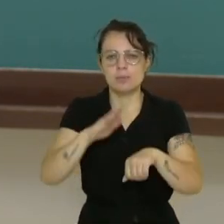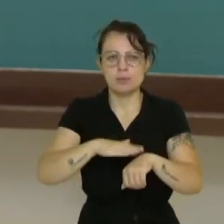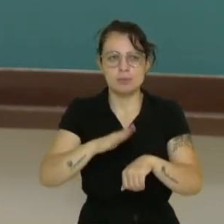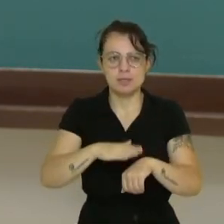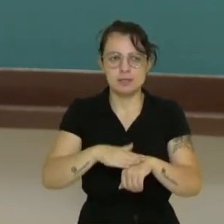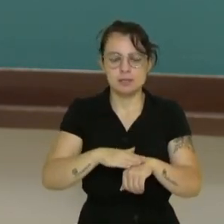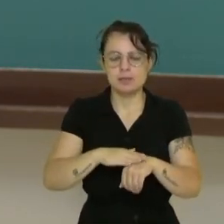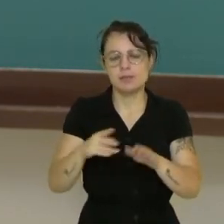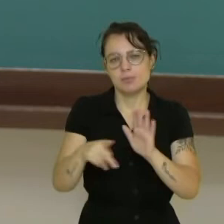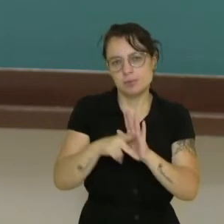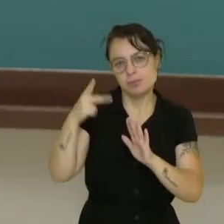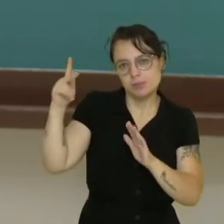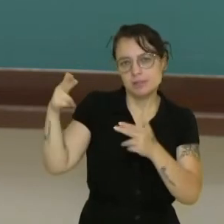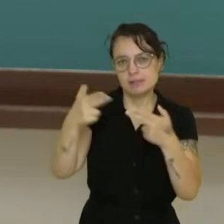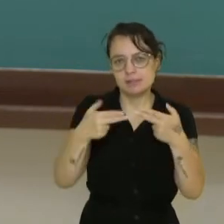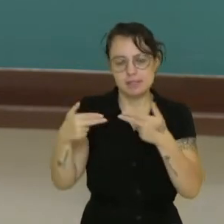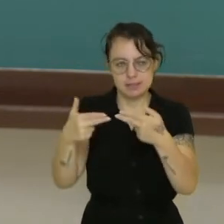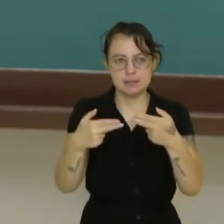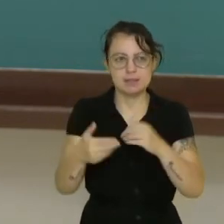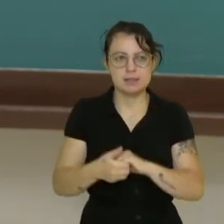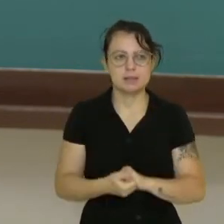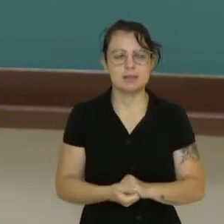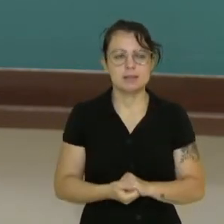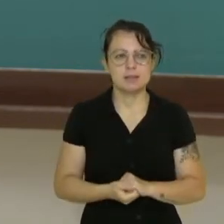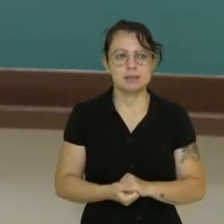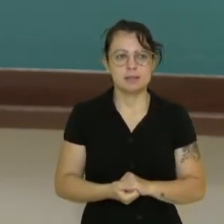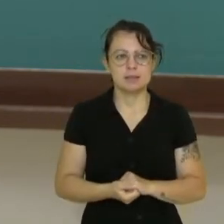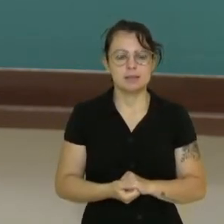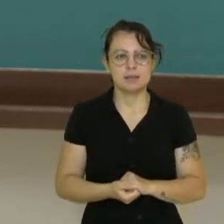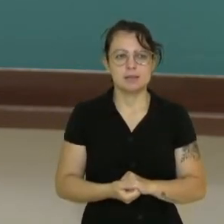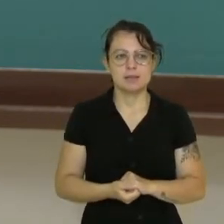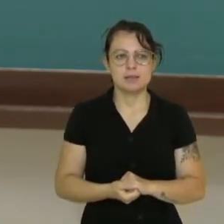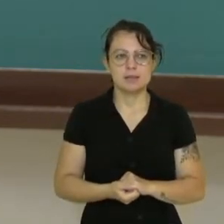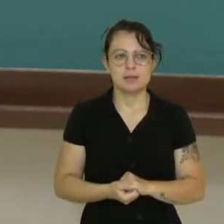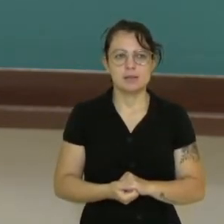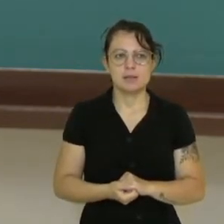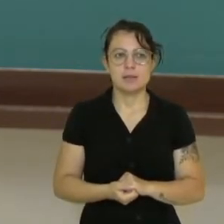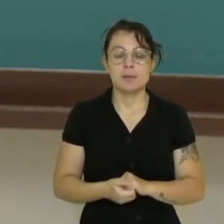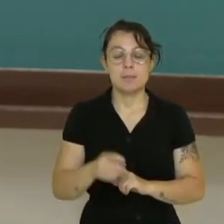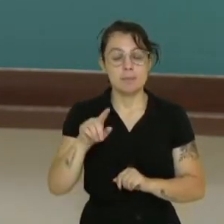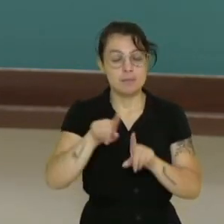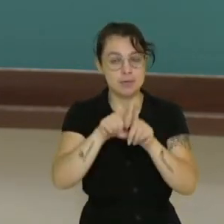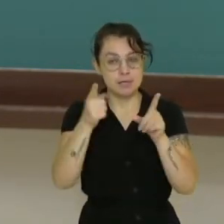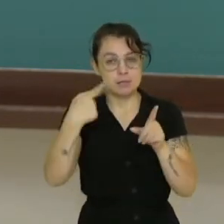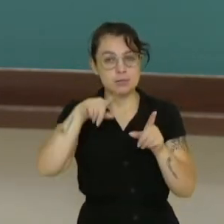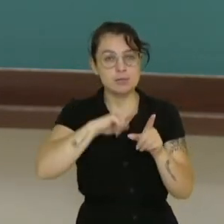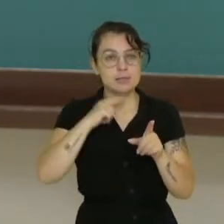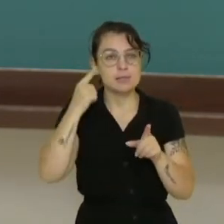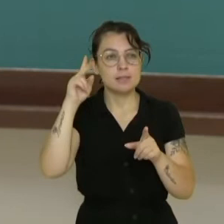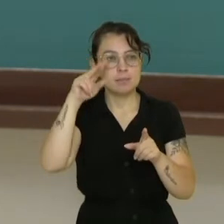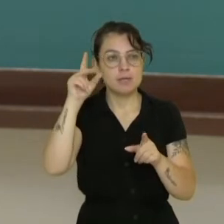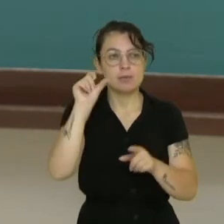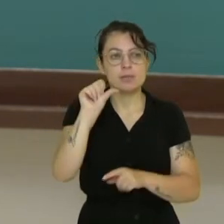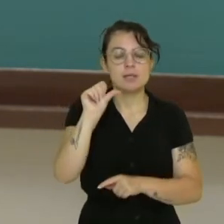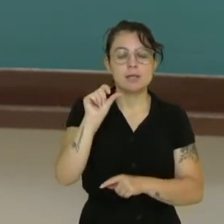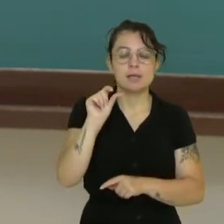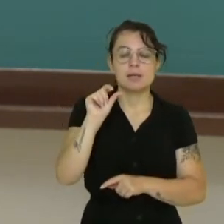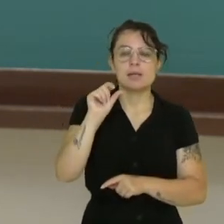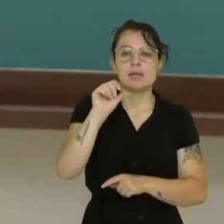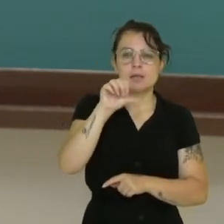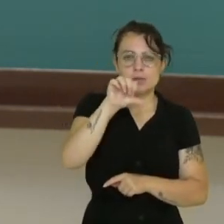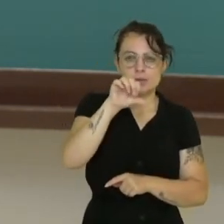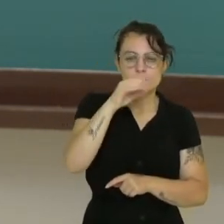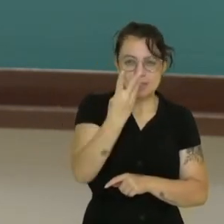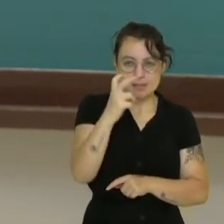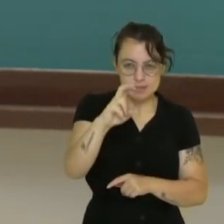da Guerra Mundial. Lembrando que a Segunda Guerra só acaba em 1945, mas em 1944 a França